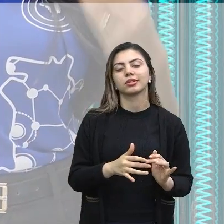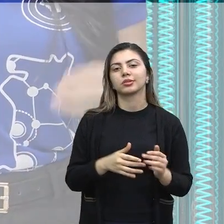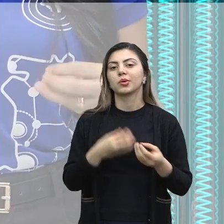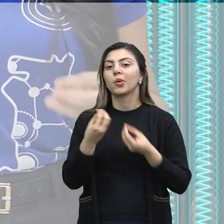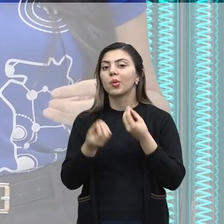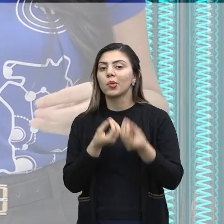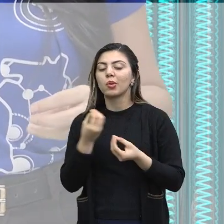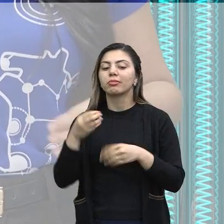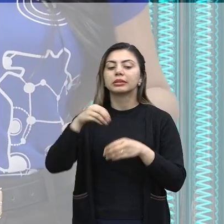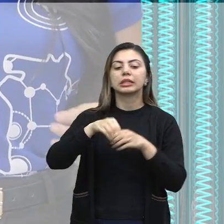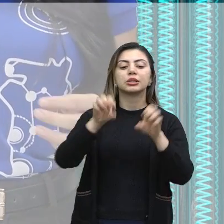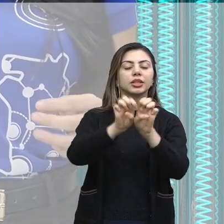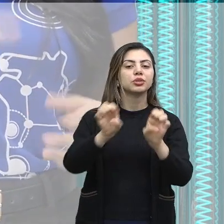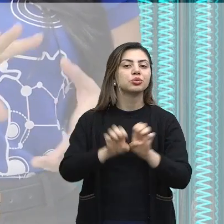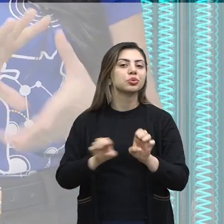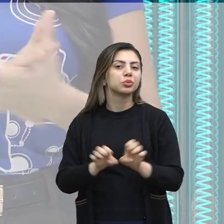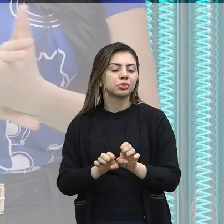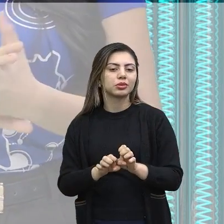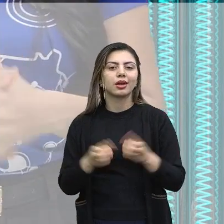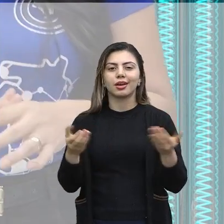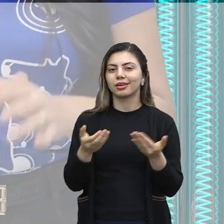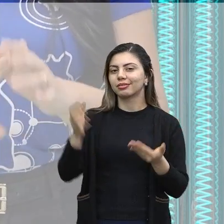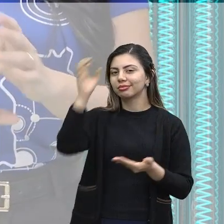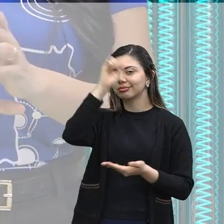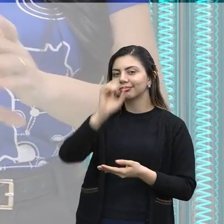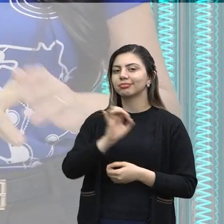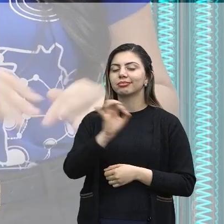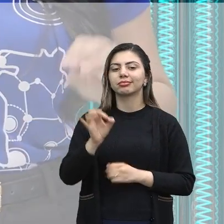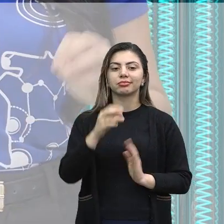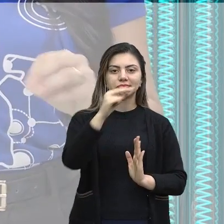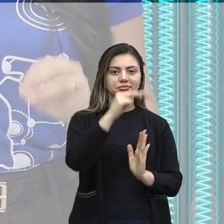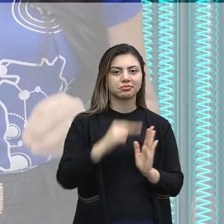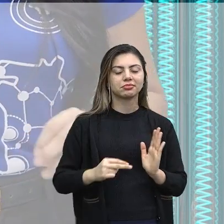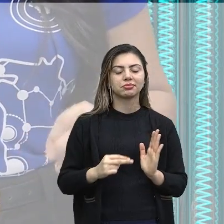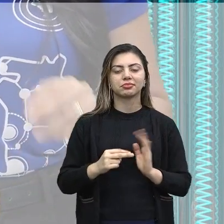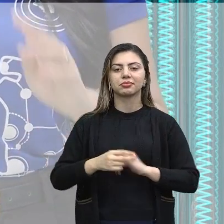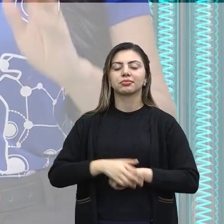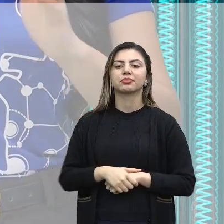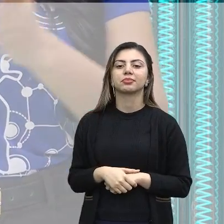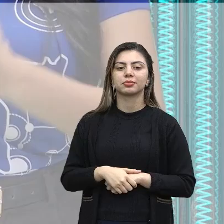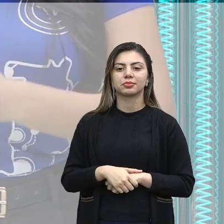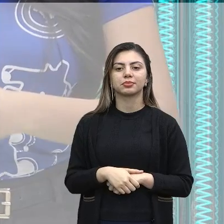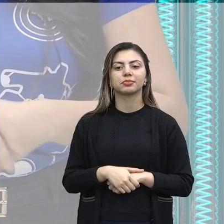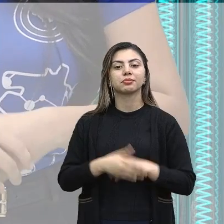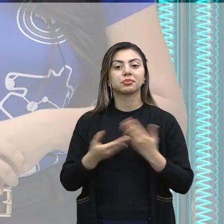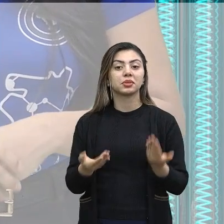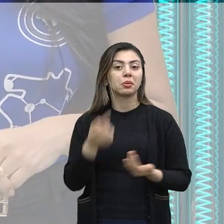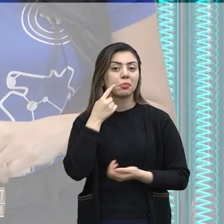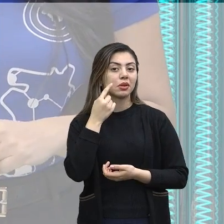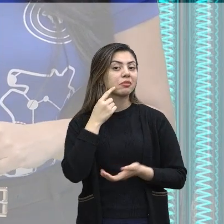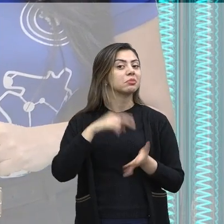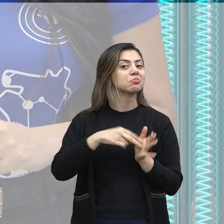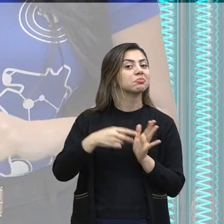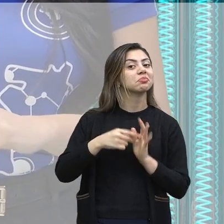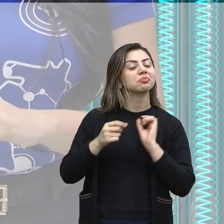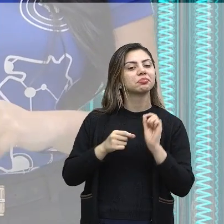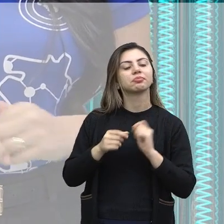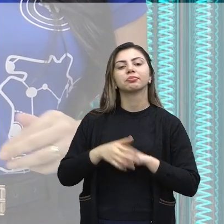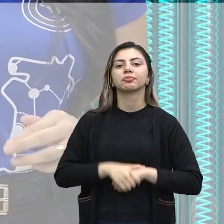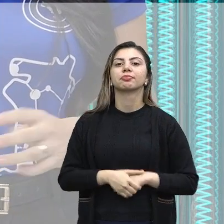deles nas frases? Então, vamos aqui ler juntos e ver esse significado.